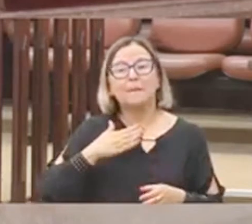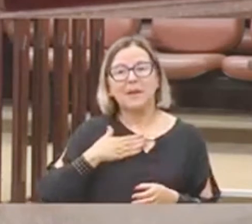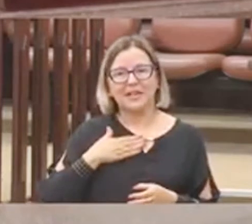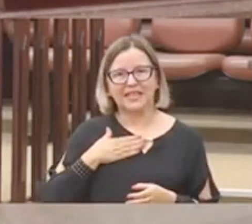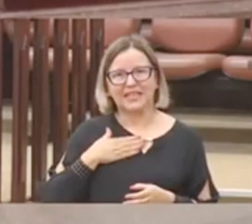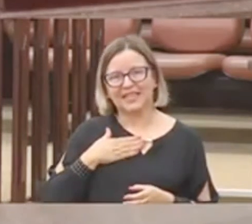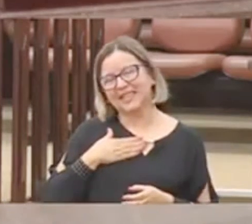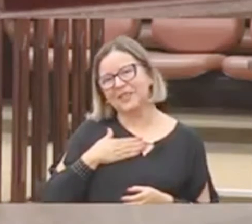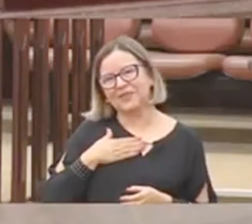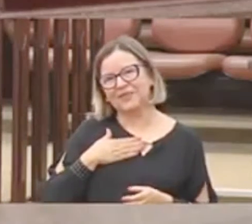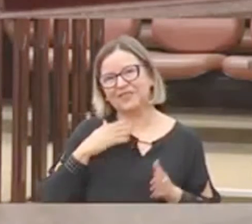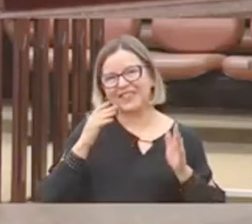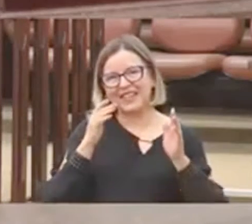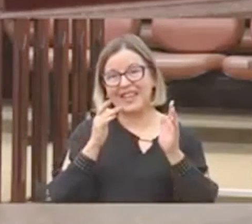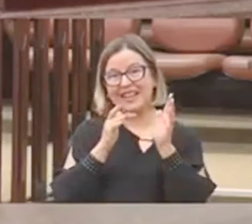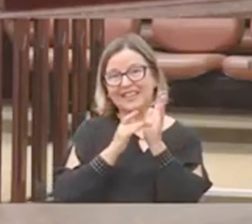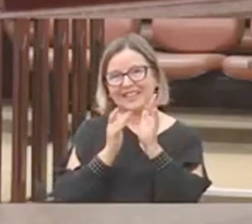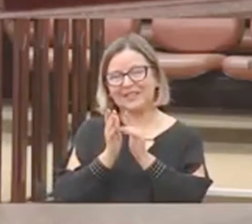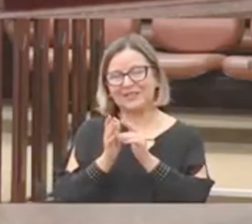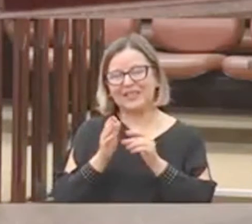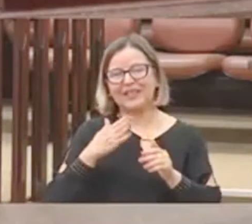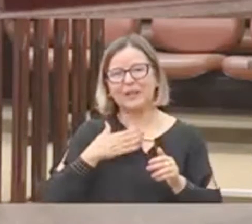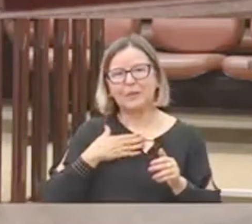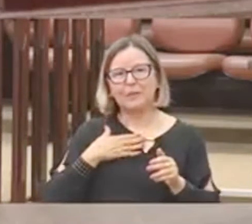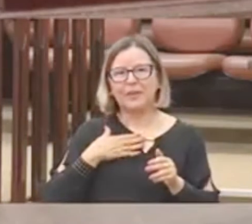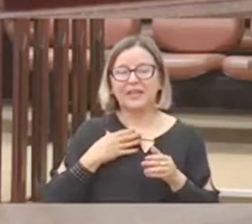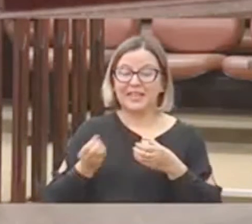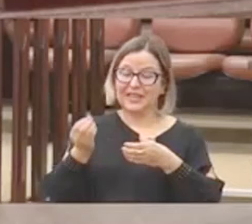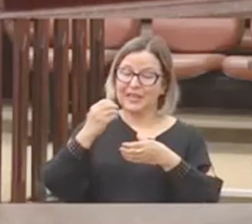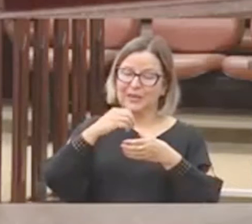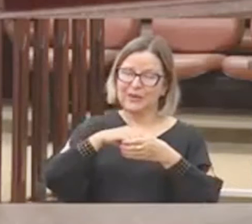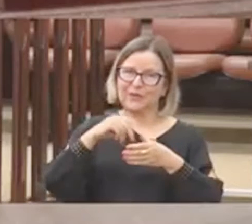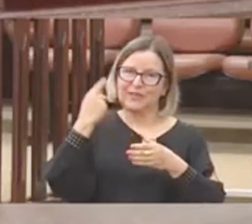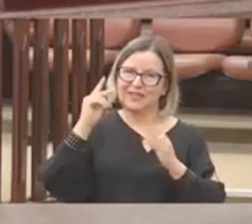Jesus me fez morrer nele.